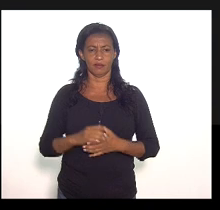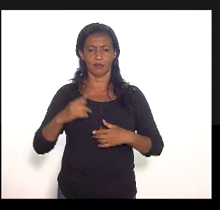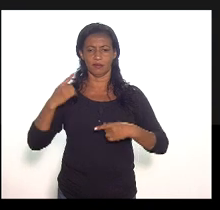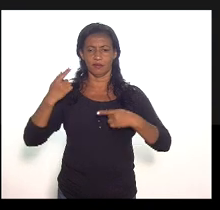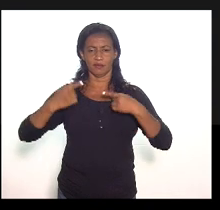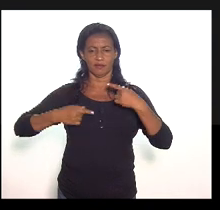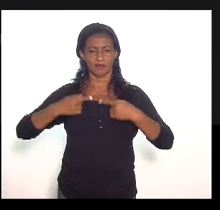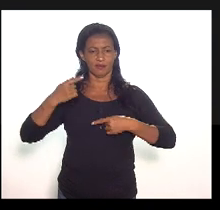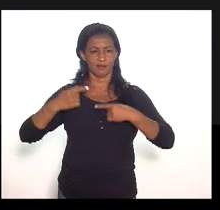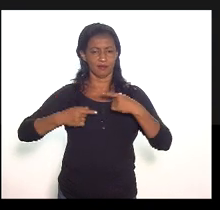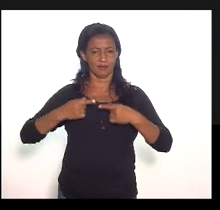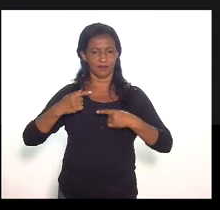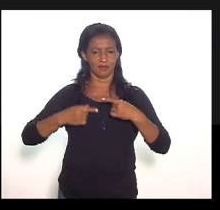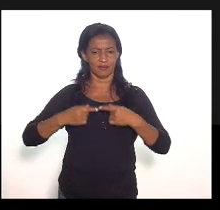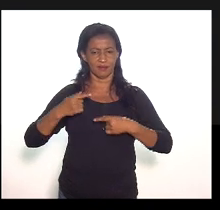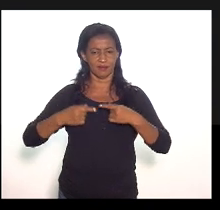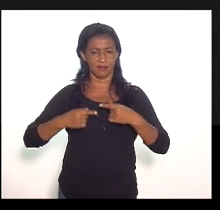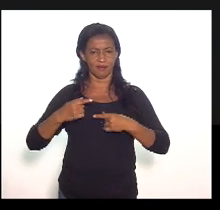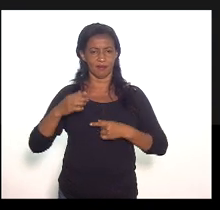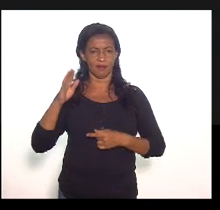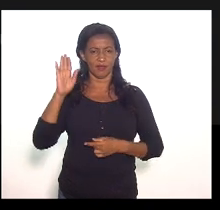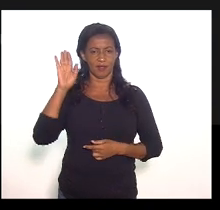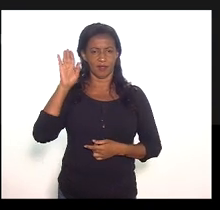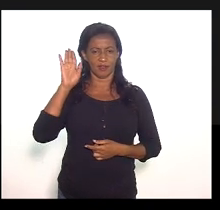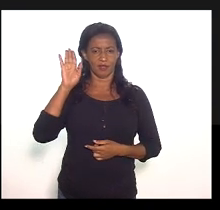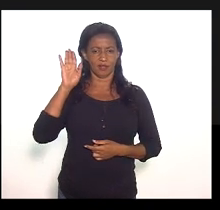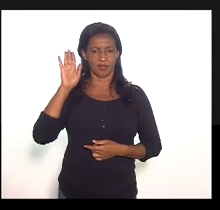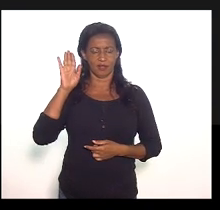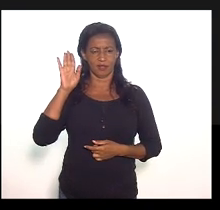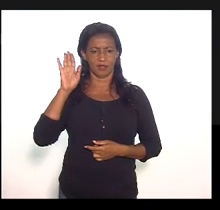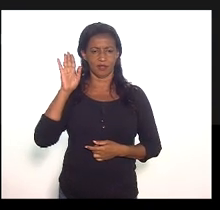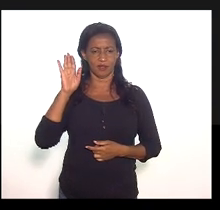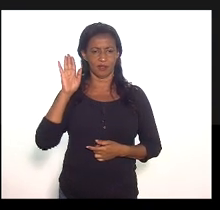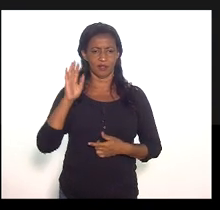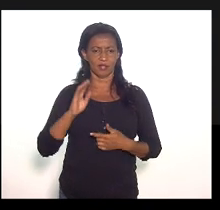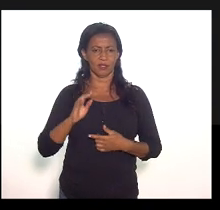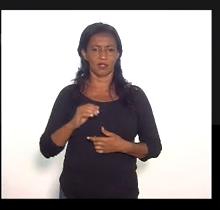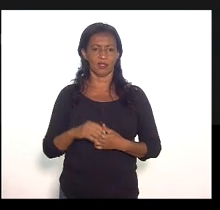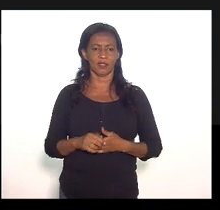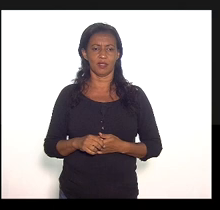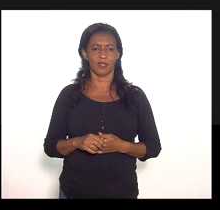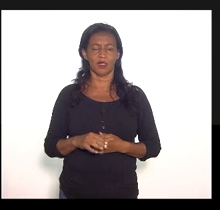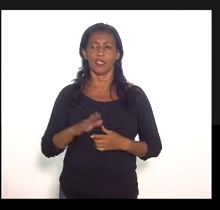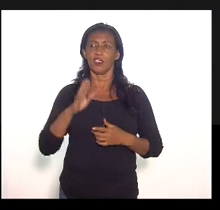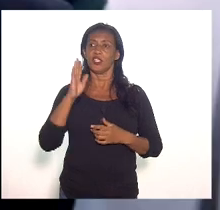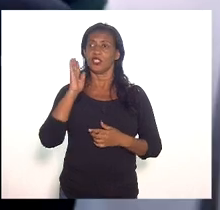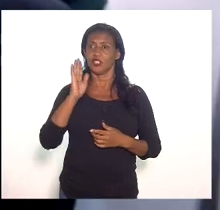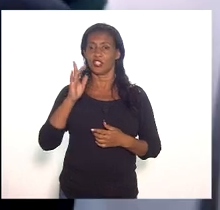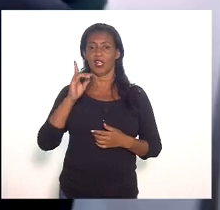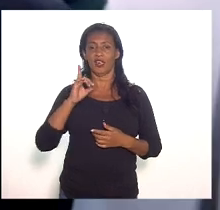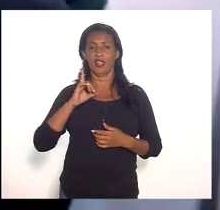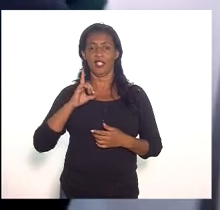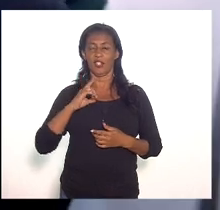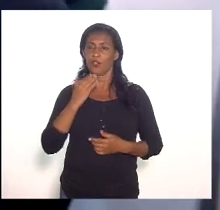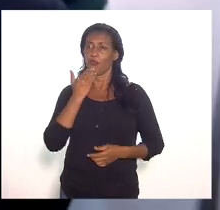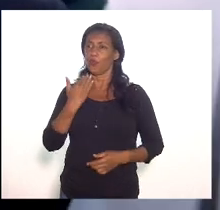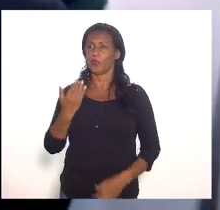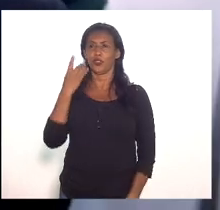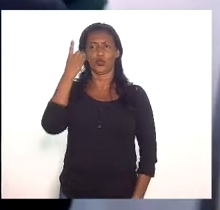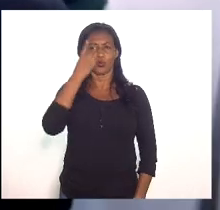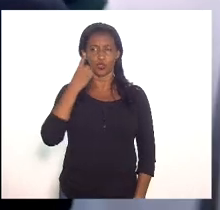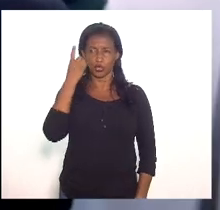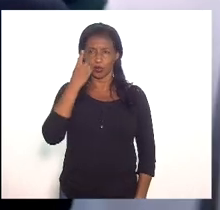Lei de acesso à informação, por favor, Mônica e Alexandre, deixa eu dar... Não tinha feito mais inscrição, mas gerou a polêmica. Eu vou pedir aos deputados que